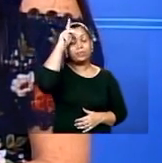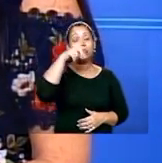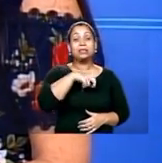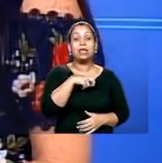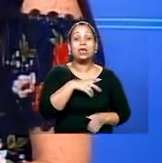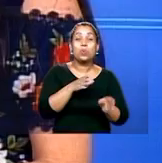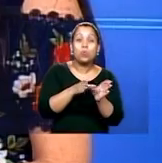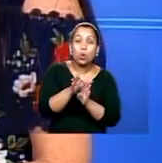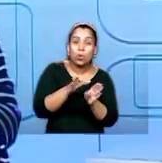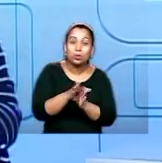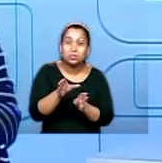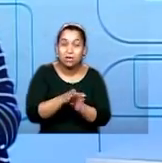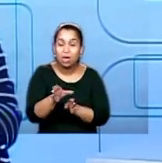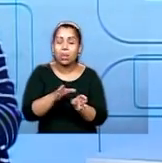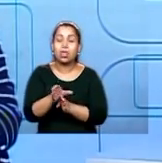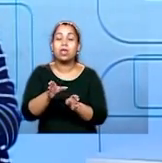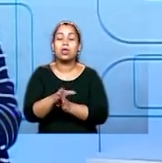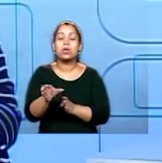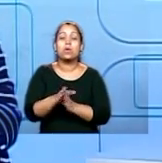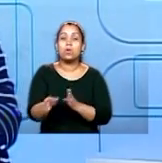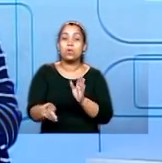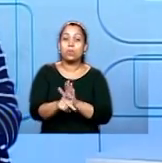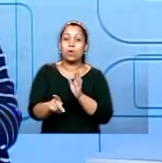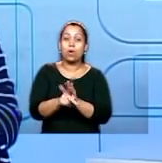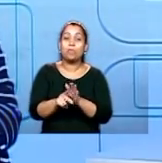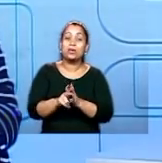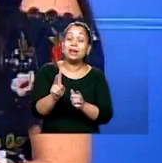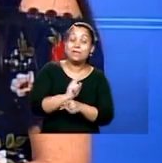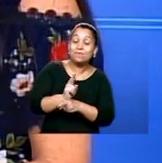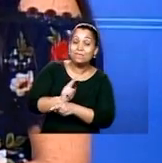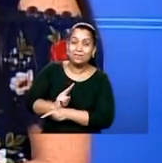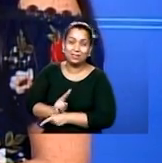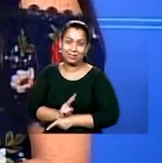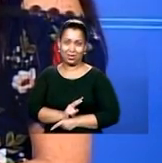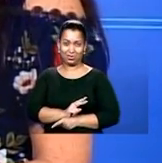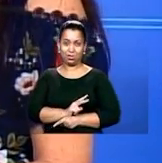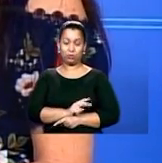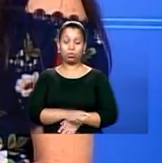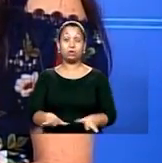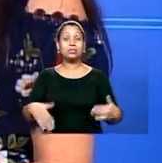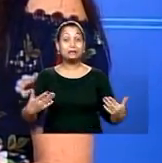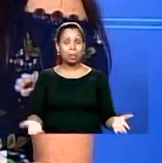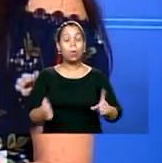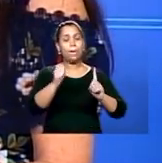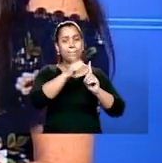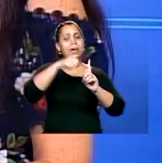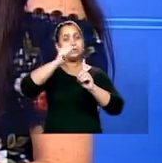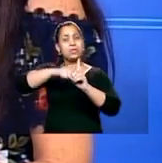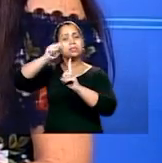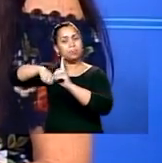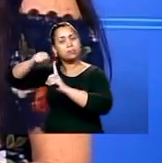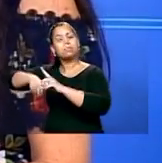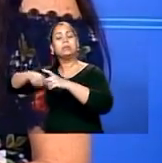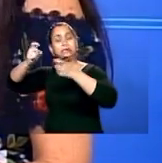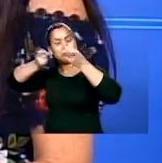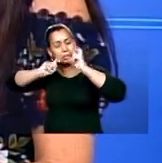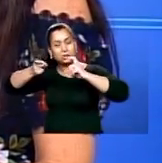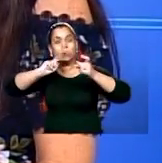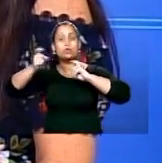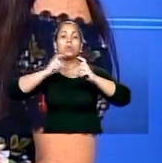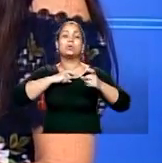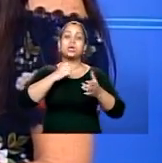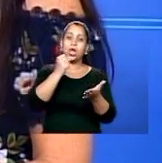Conselho de Segurança Alimentar, que é o órgão fiscalizador do programa. Então, mensalmente nas reuniões são levados